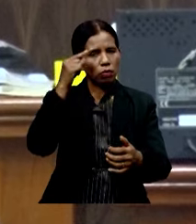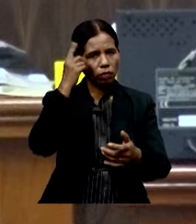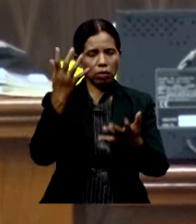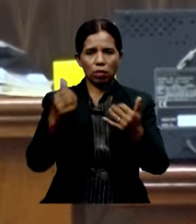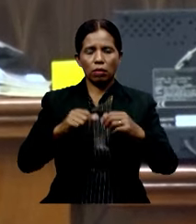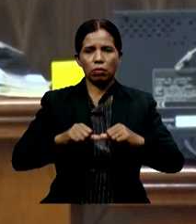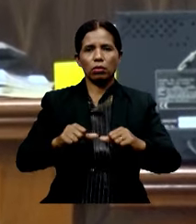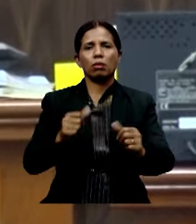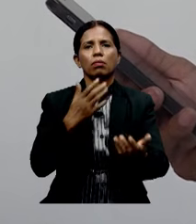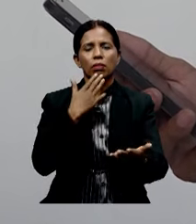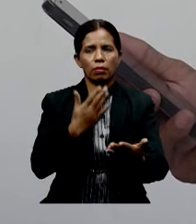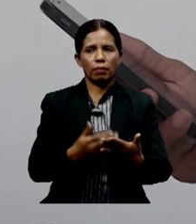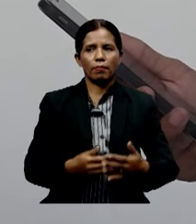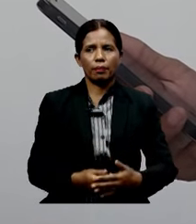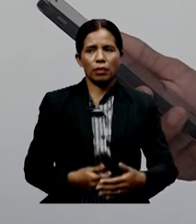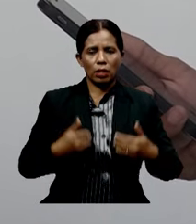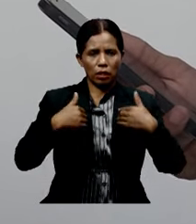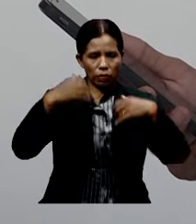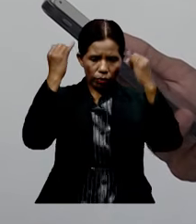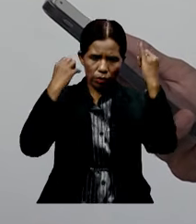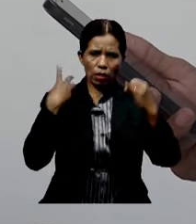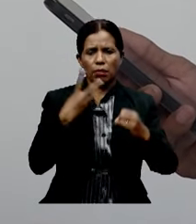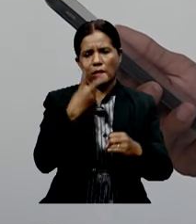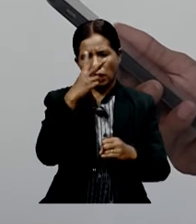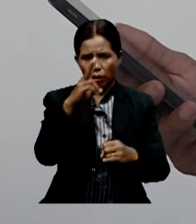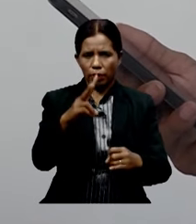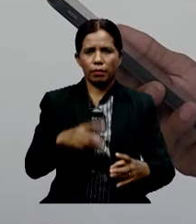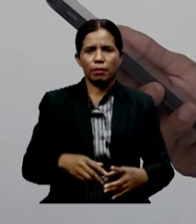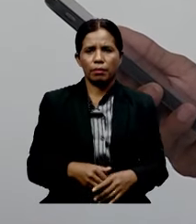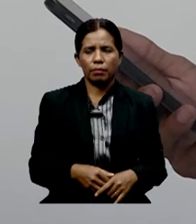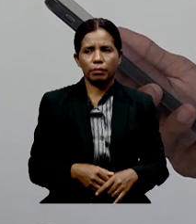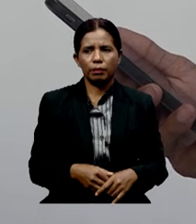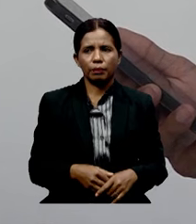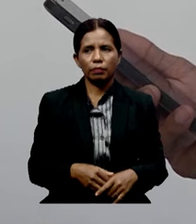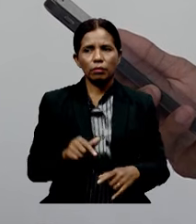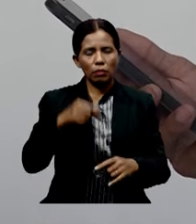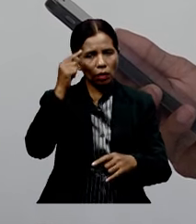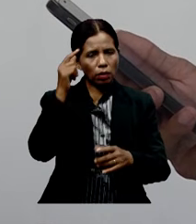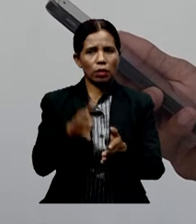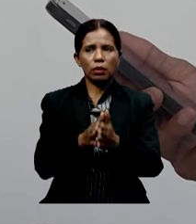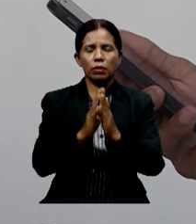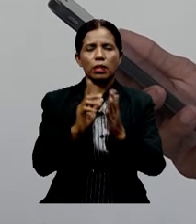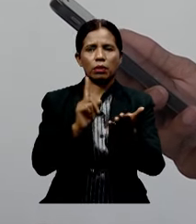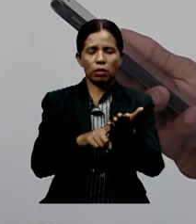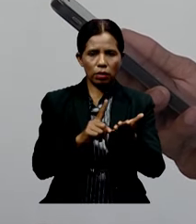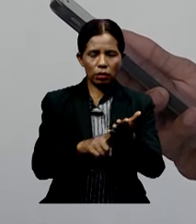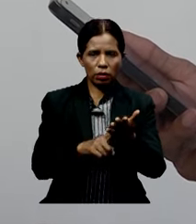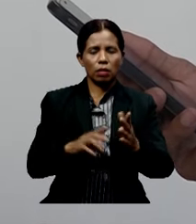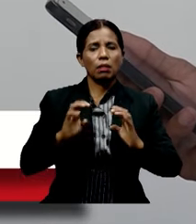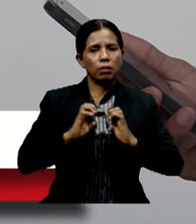lá normal. E a informação de bem, amiremos que o governo russo para o debate